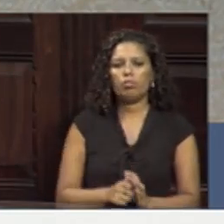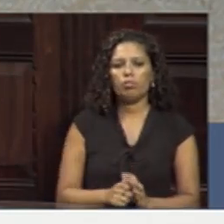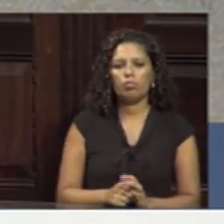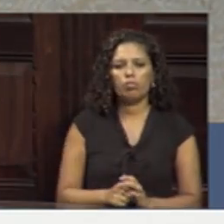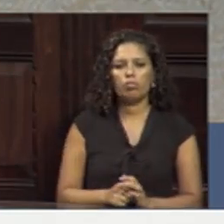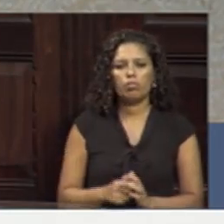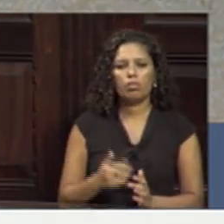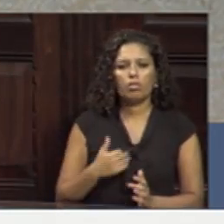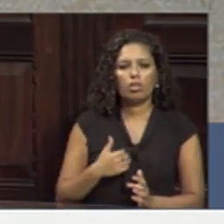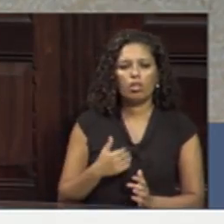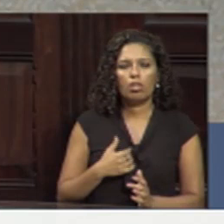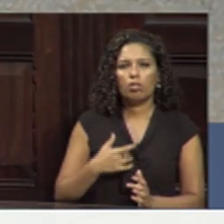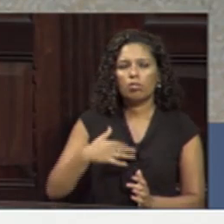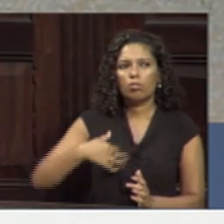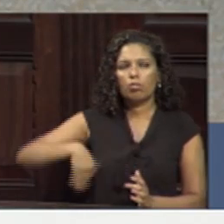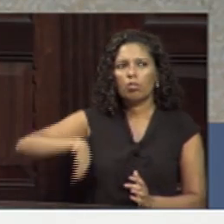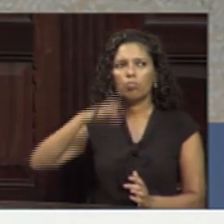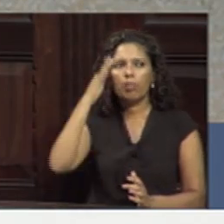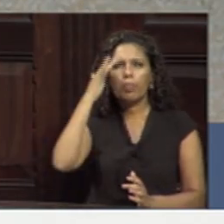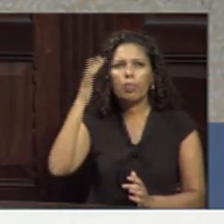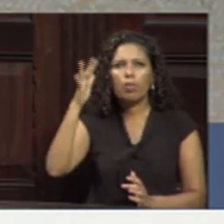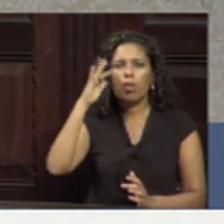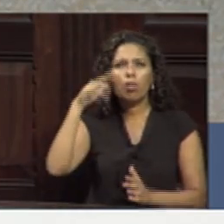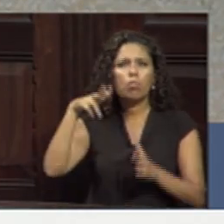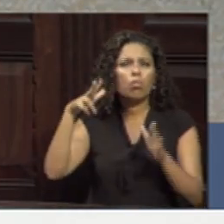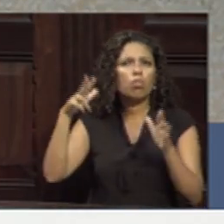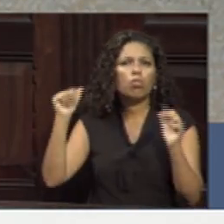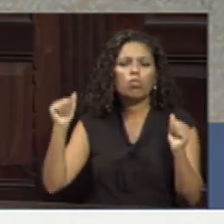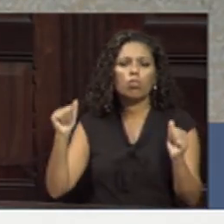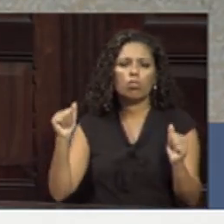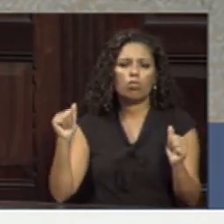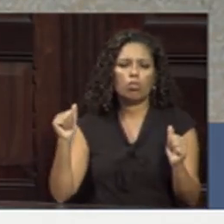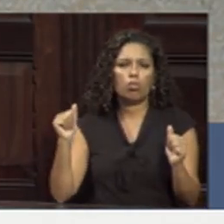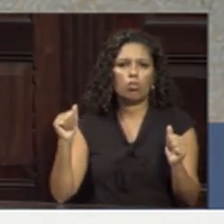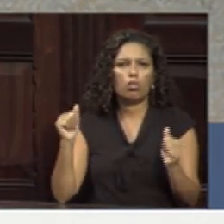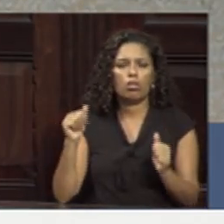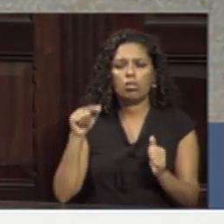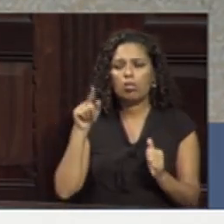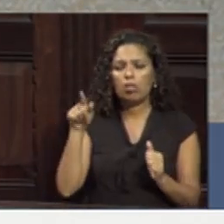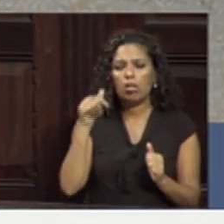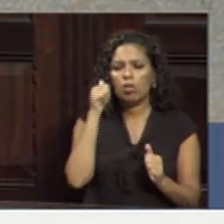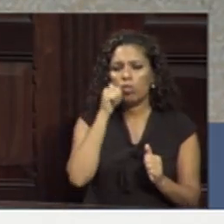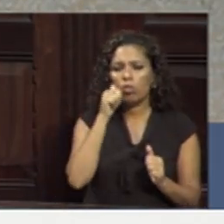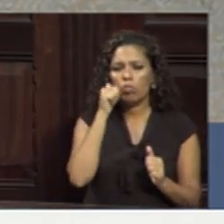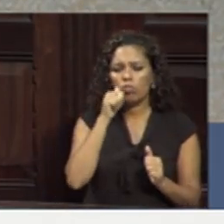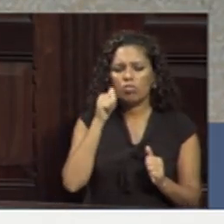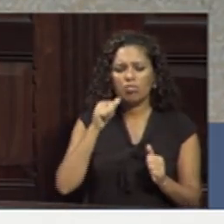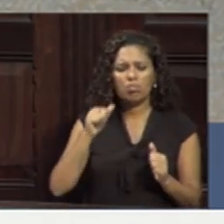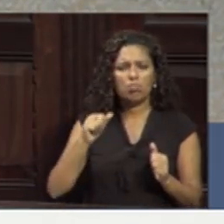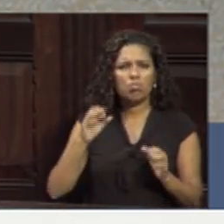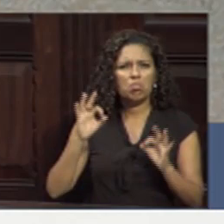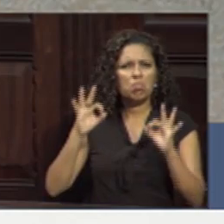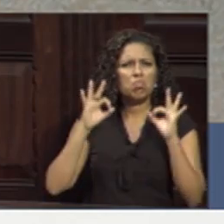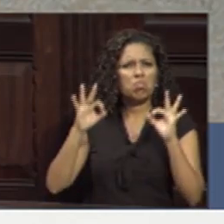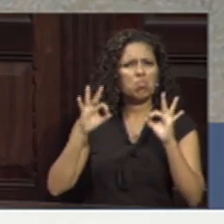E jamais podíamos imaginar que uma mulher tão preparada,